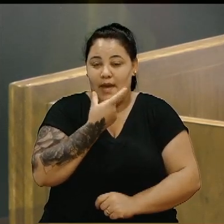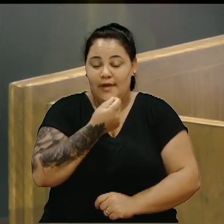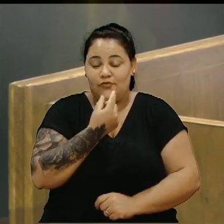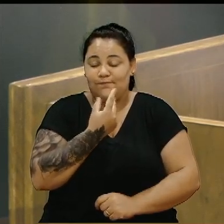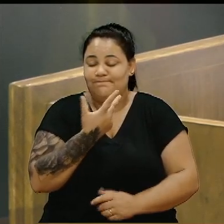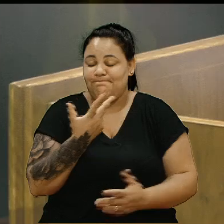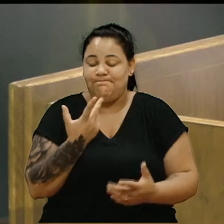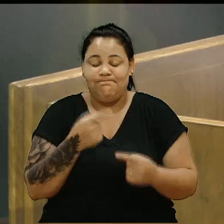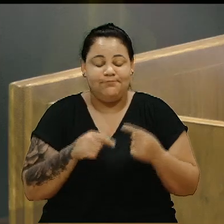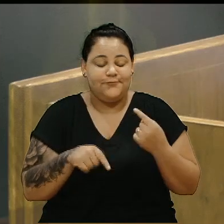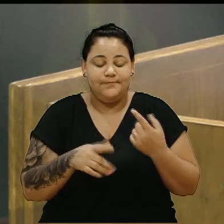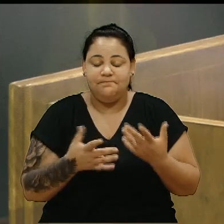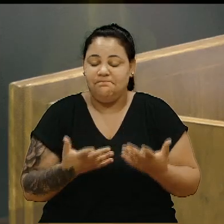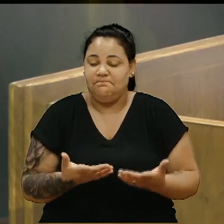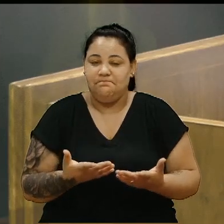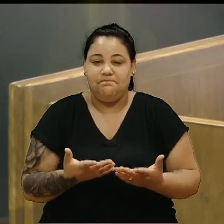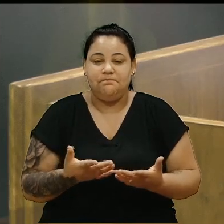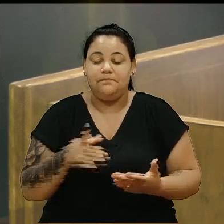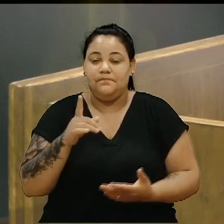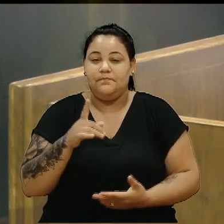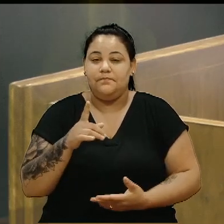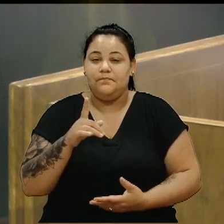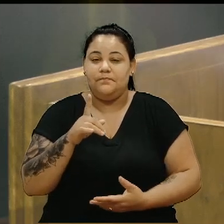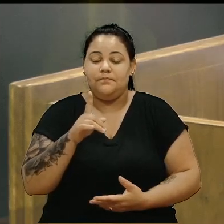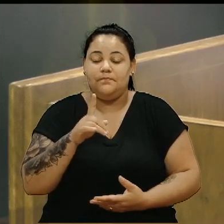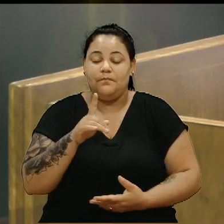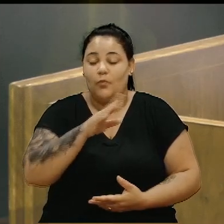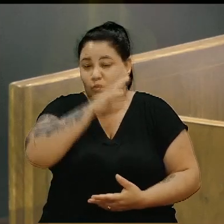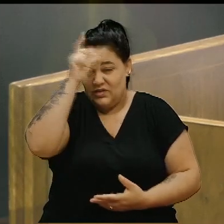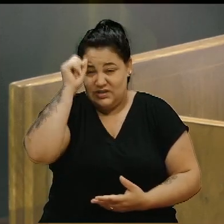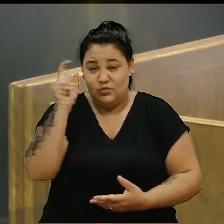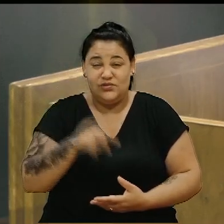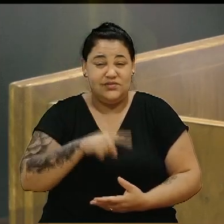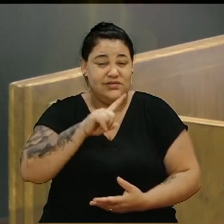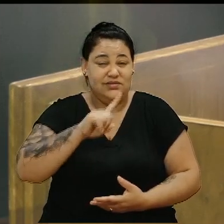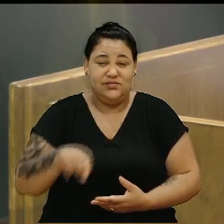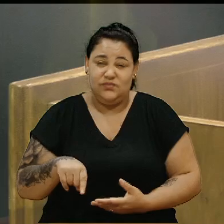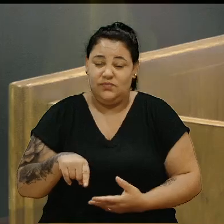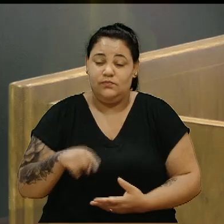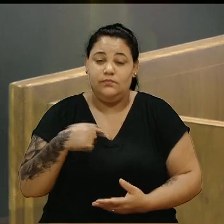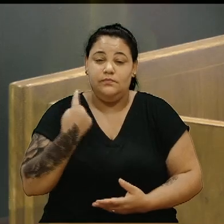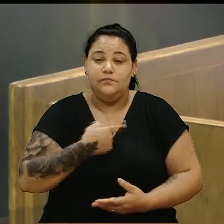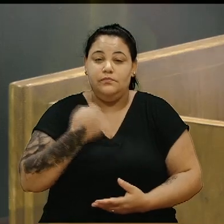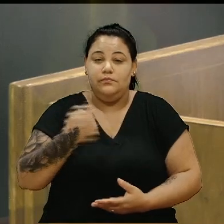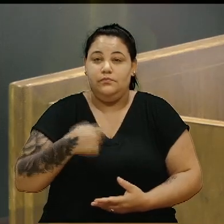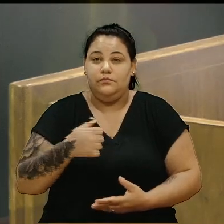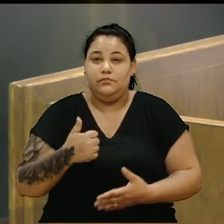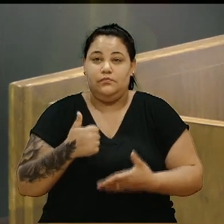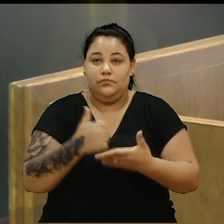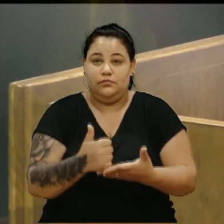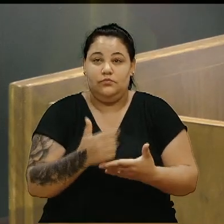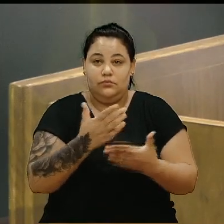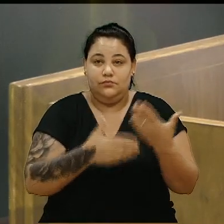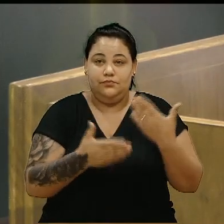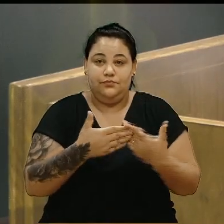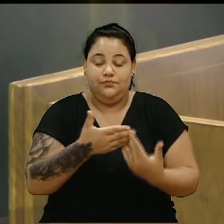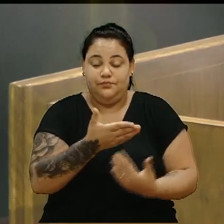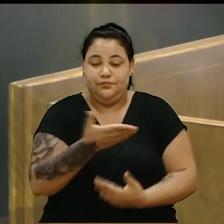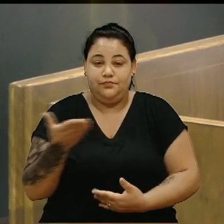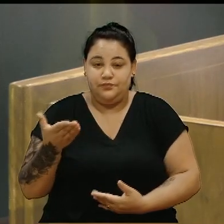impossível, né? Estão sendo negados. Então, nós precisamos do apoio de todos vocês,